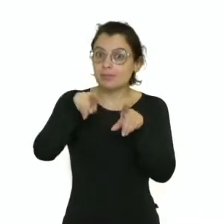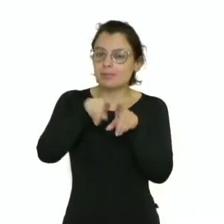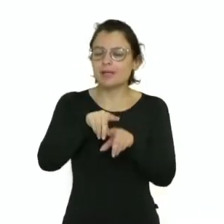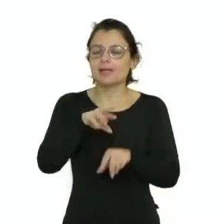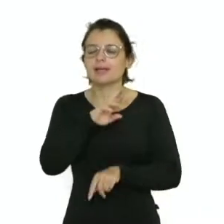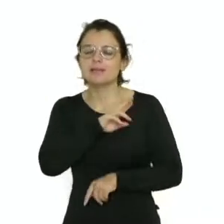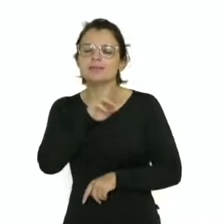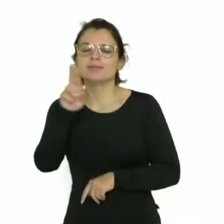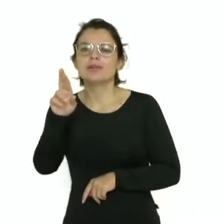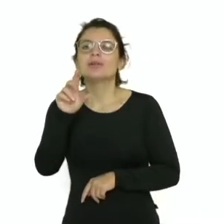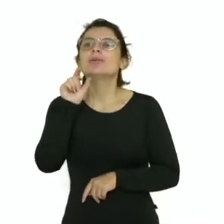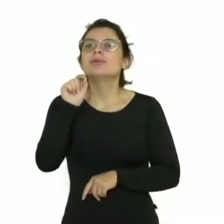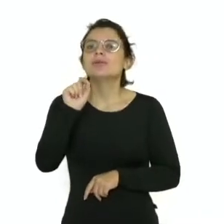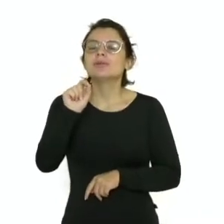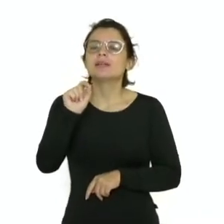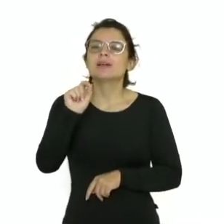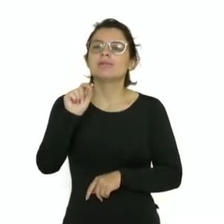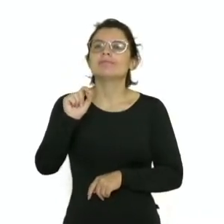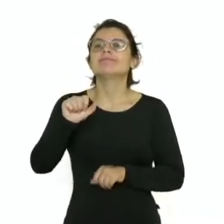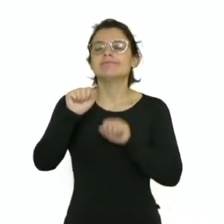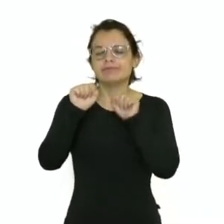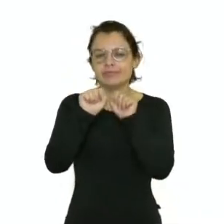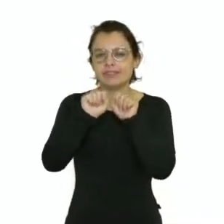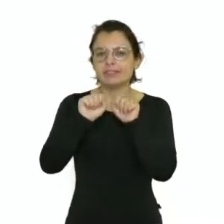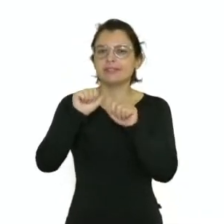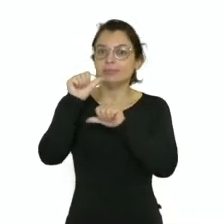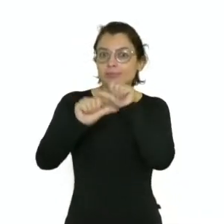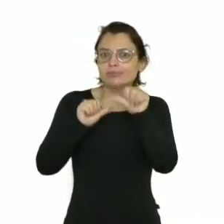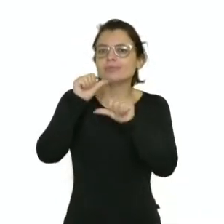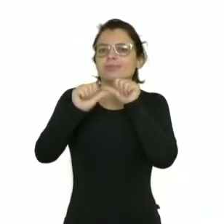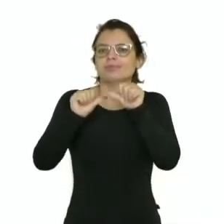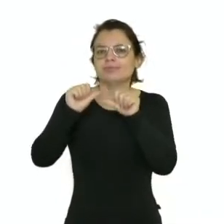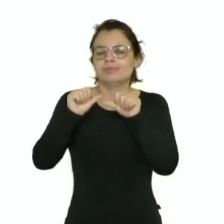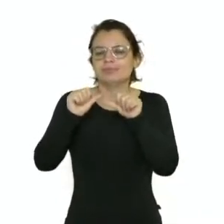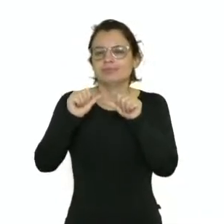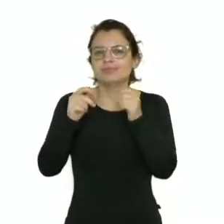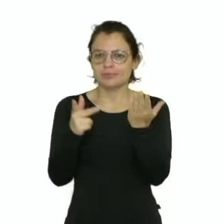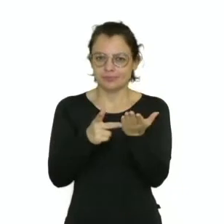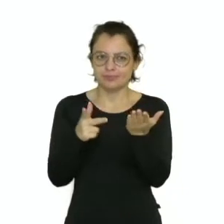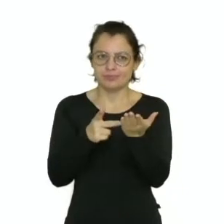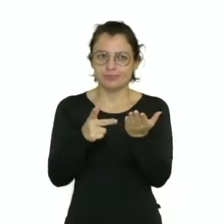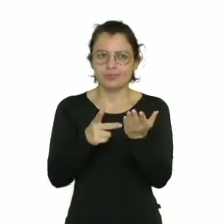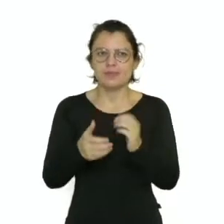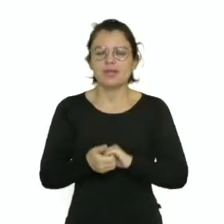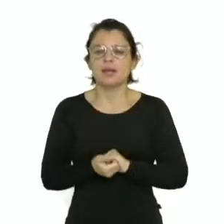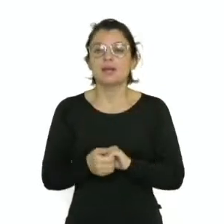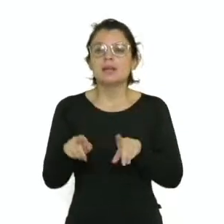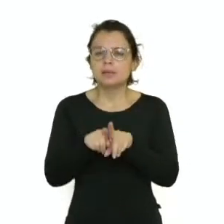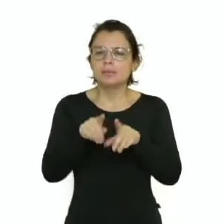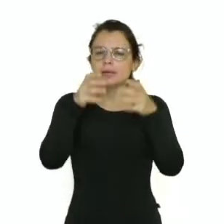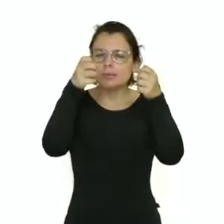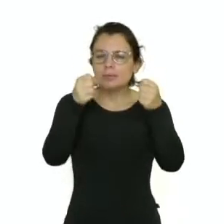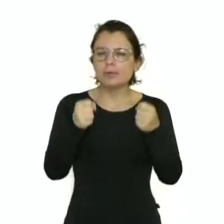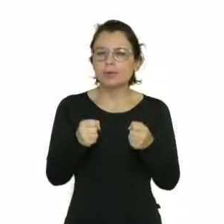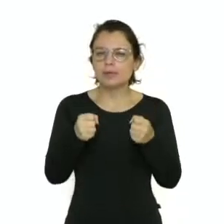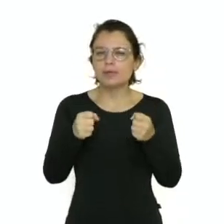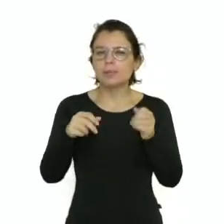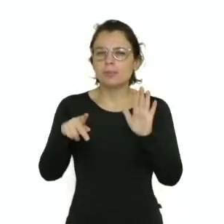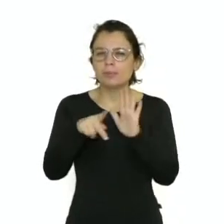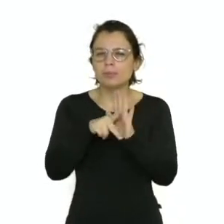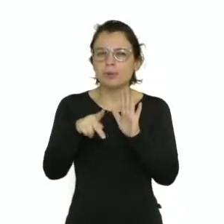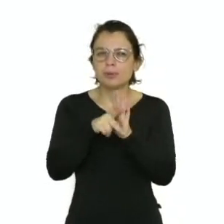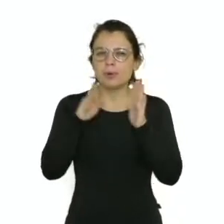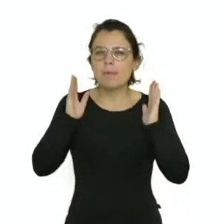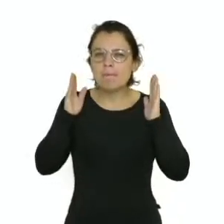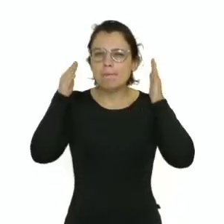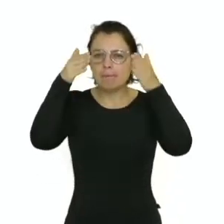levaram à reforma protestante no século XVI. O poder papal na Idade Média. Qual tipo de influência o